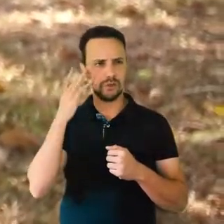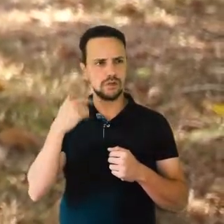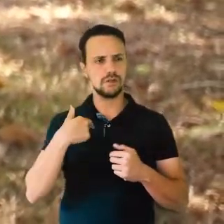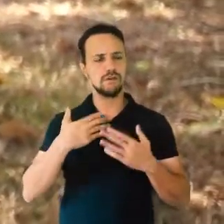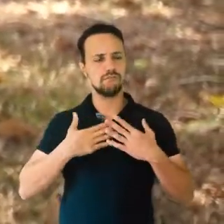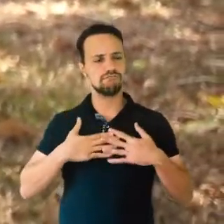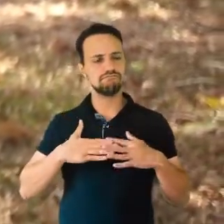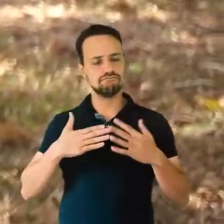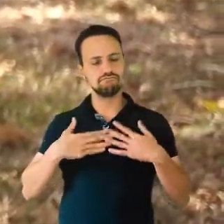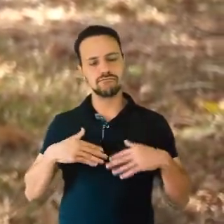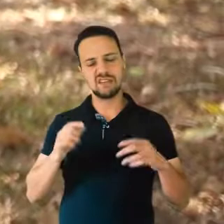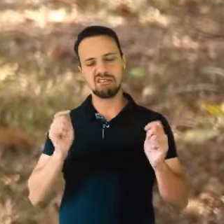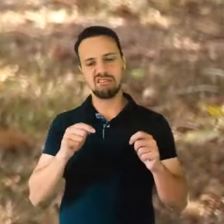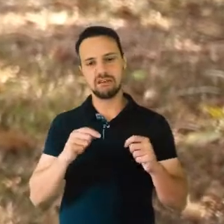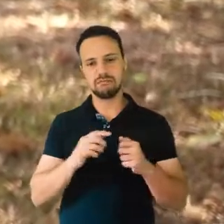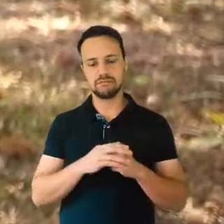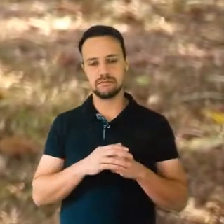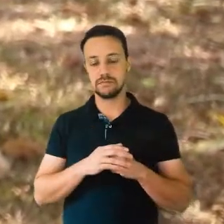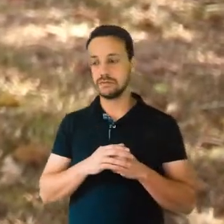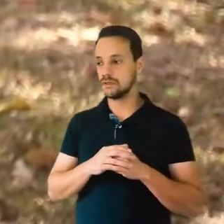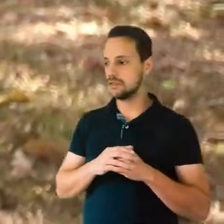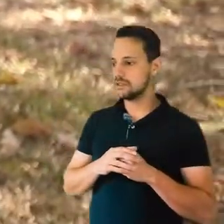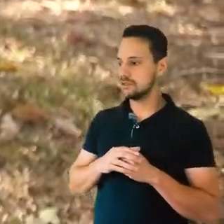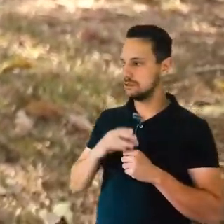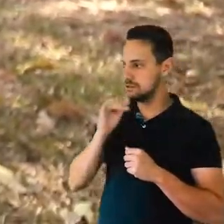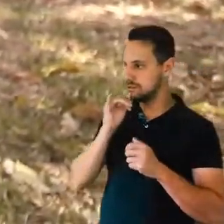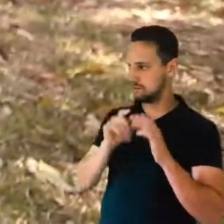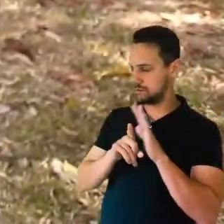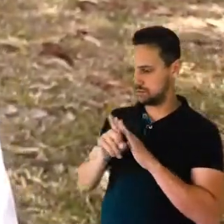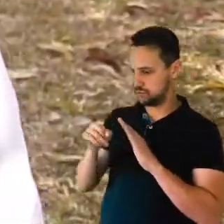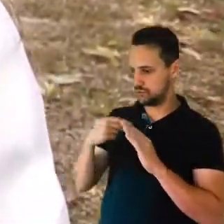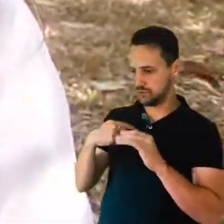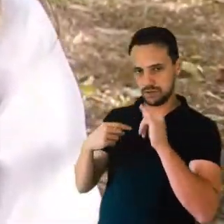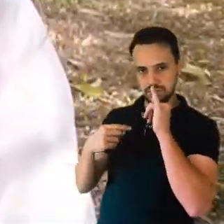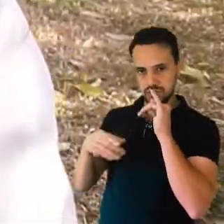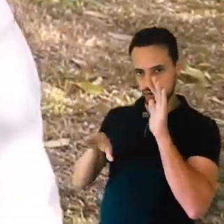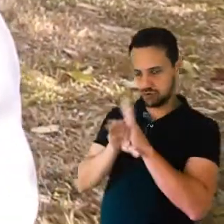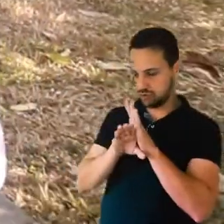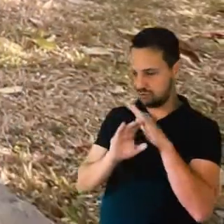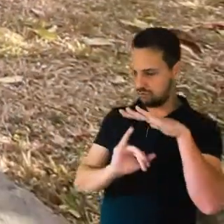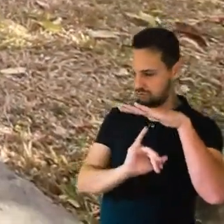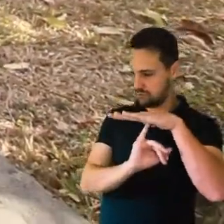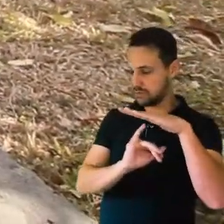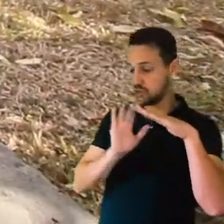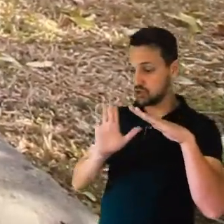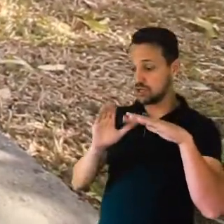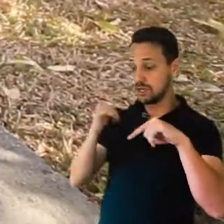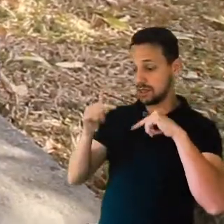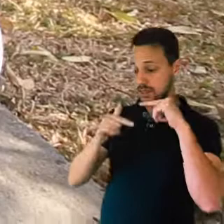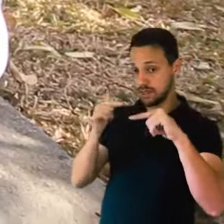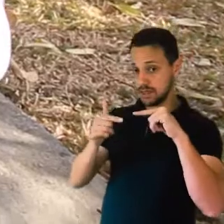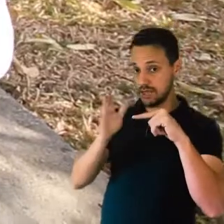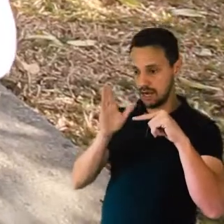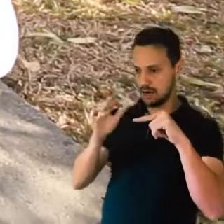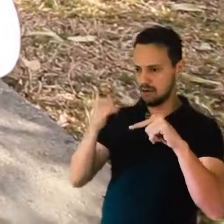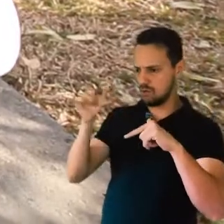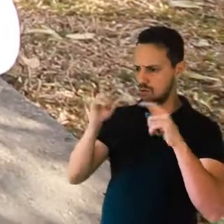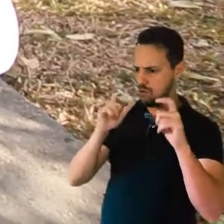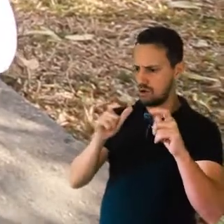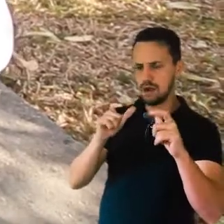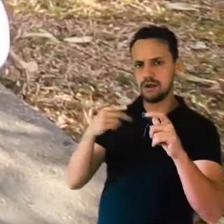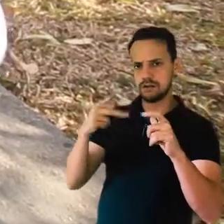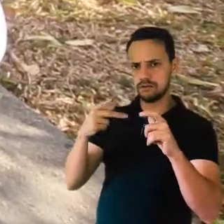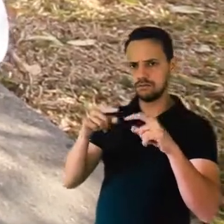Nessa parte eu fico bem tranquila. Então, por exemplo, você chegou na instituição, você já trabalhava,